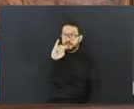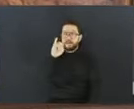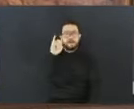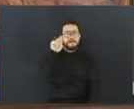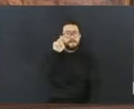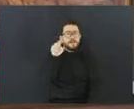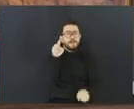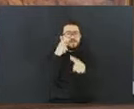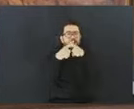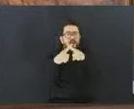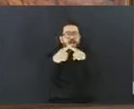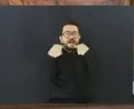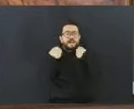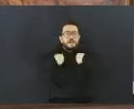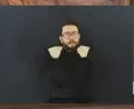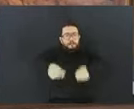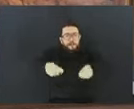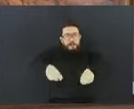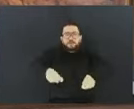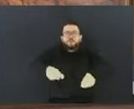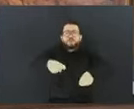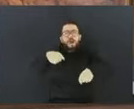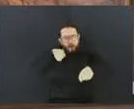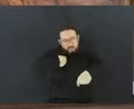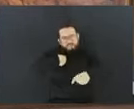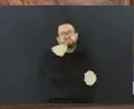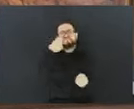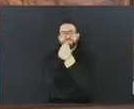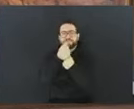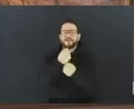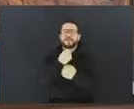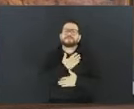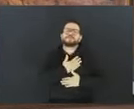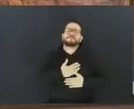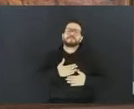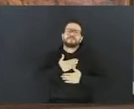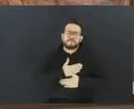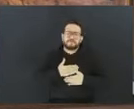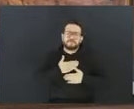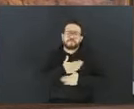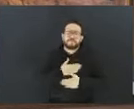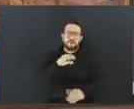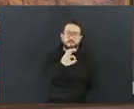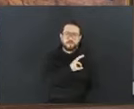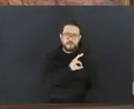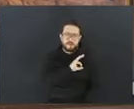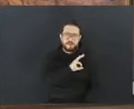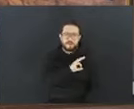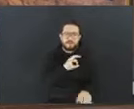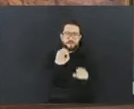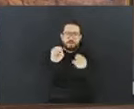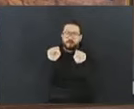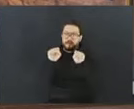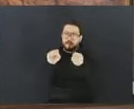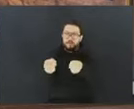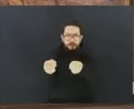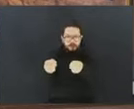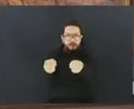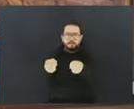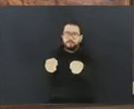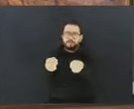eu entraria para a PM. Gosto muito da polícia. Defendo sempre que ouço